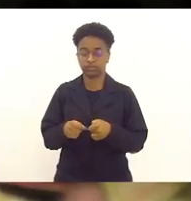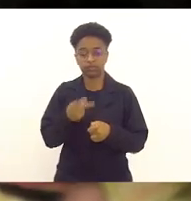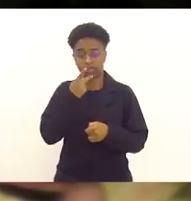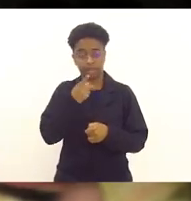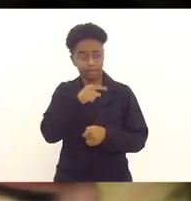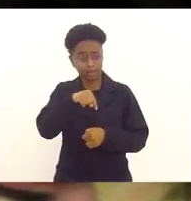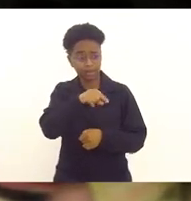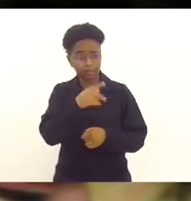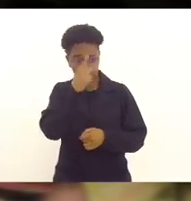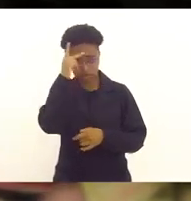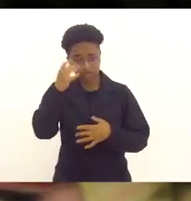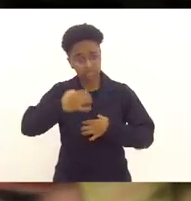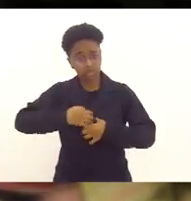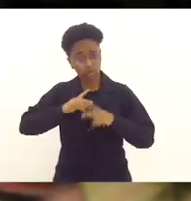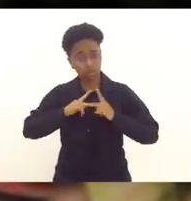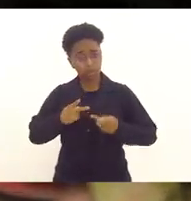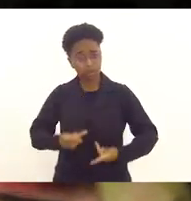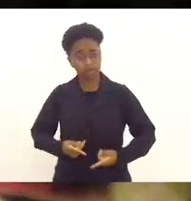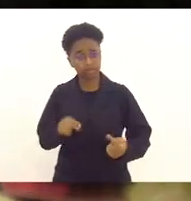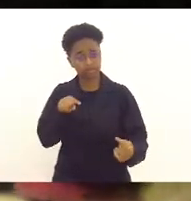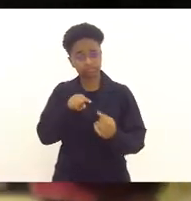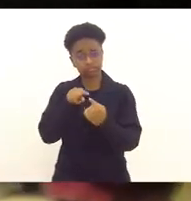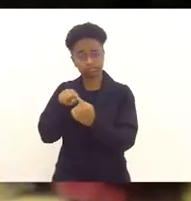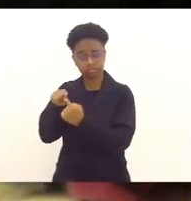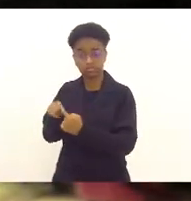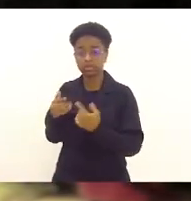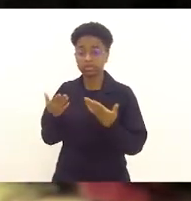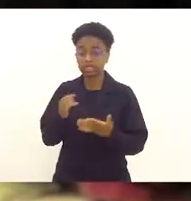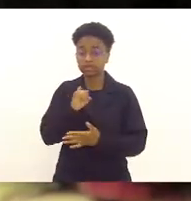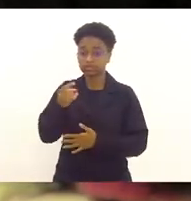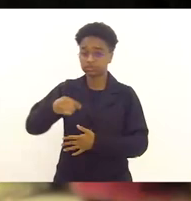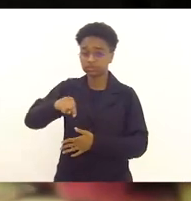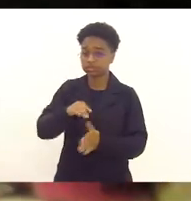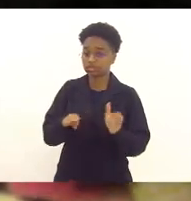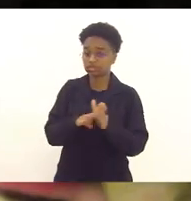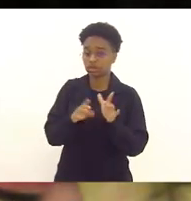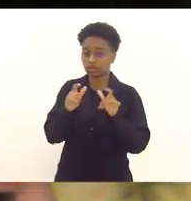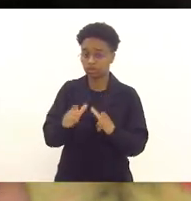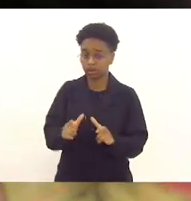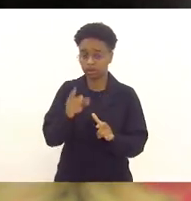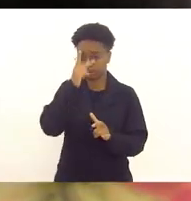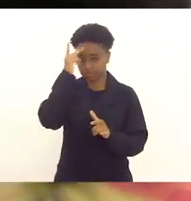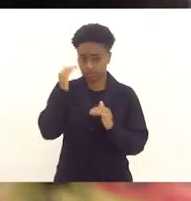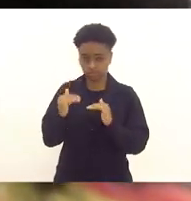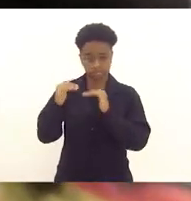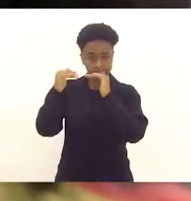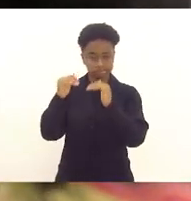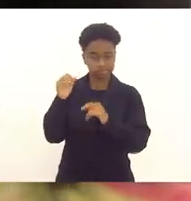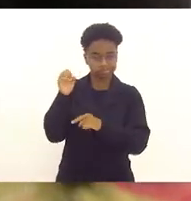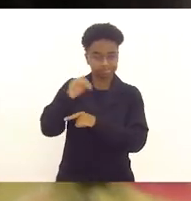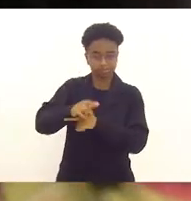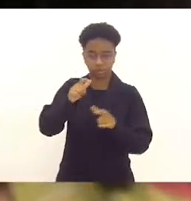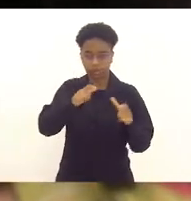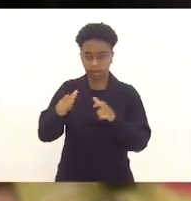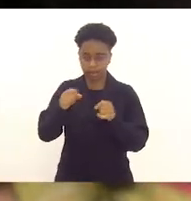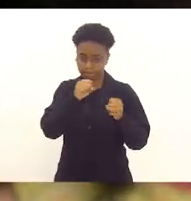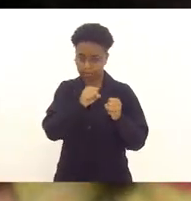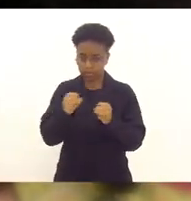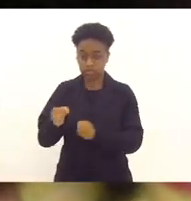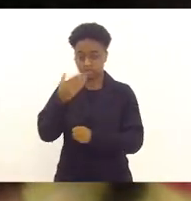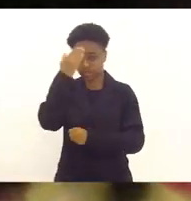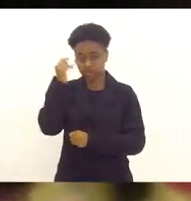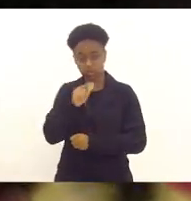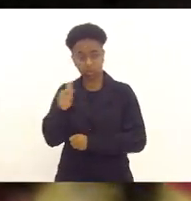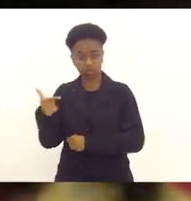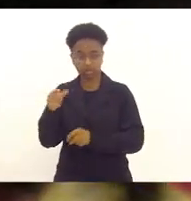humanas e veja que a gente é tão humana quanto elas né então quando você chega no lugar a pessoa tá num cargo de poder e ela é mulher também ela esquece que a outra